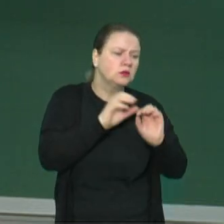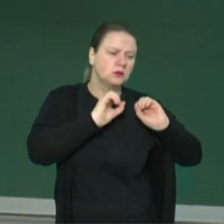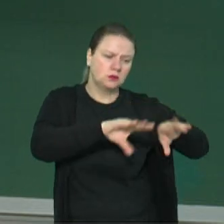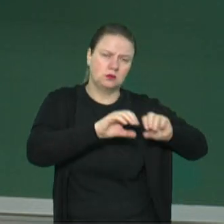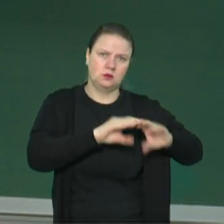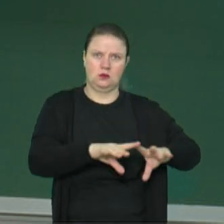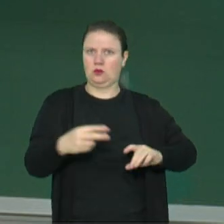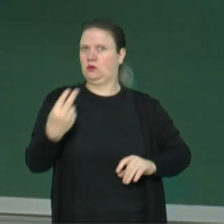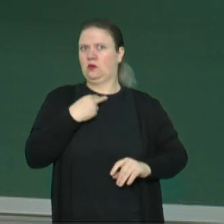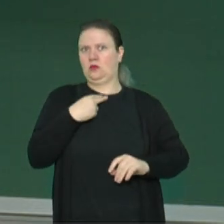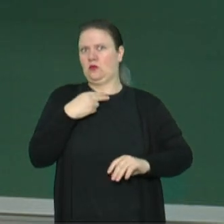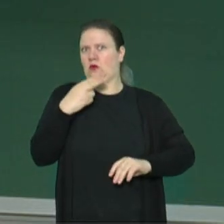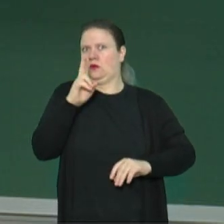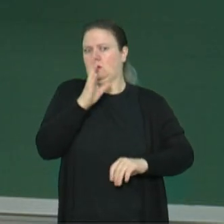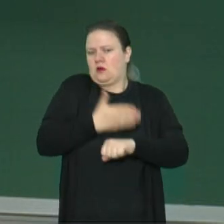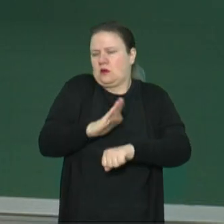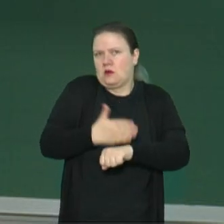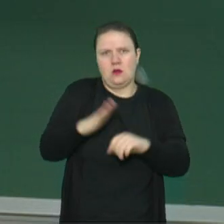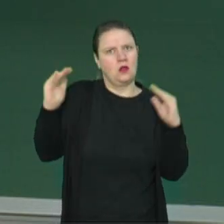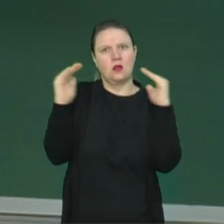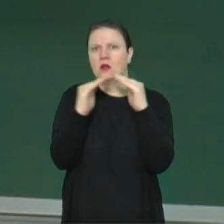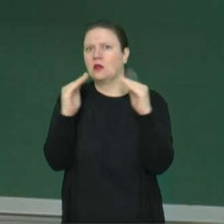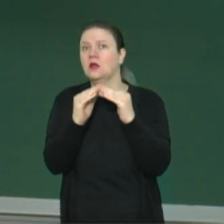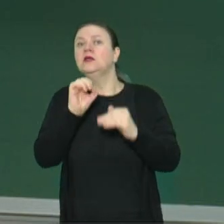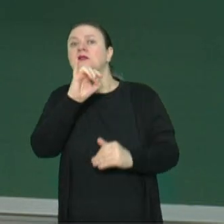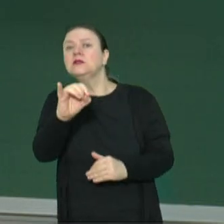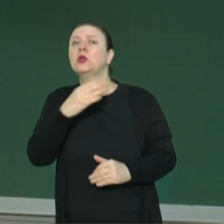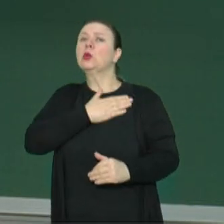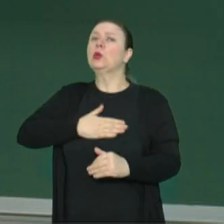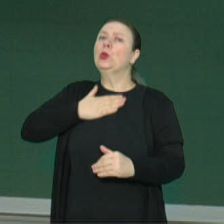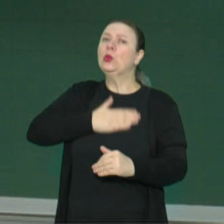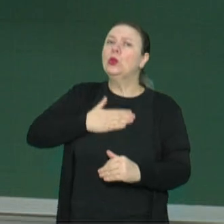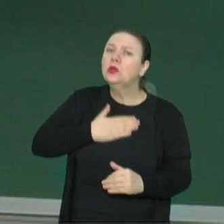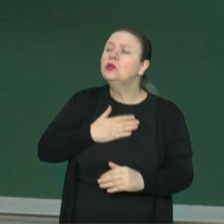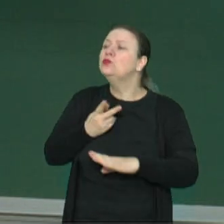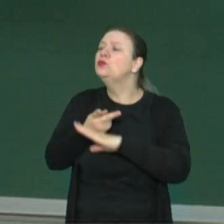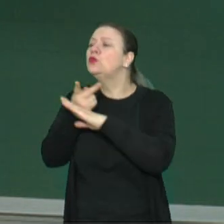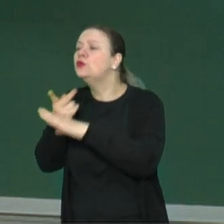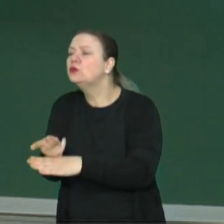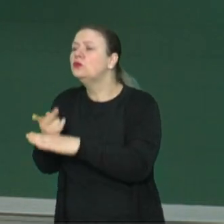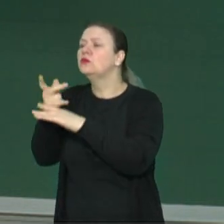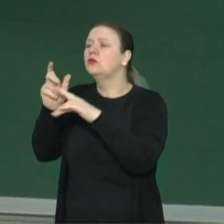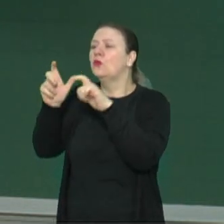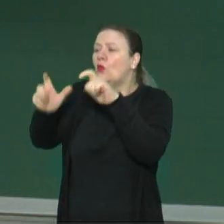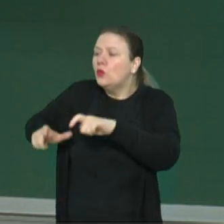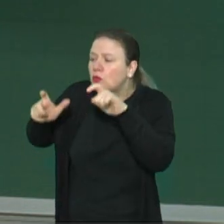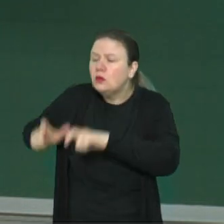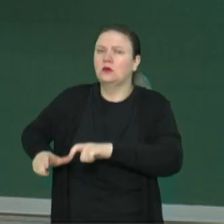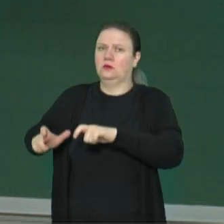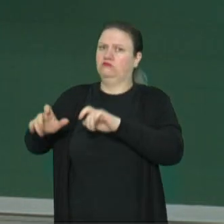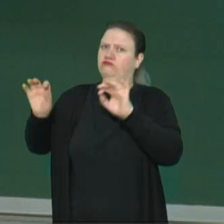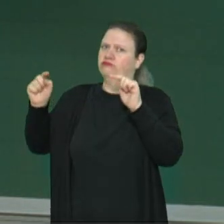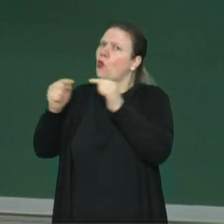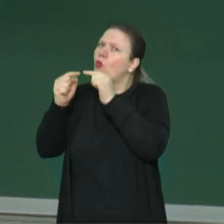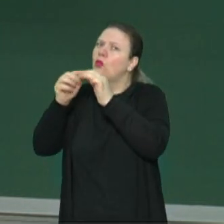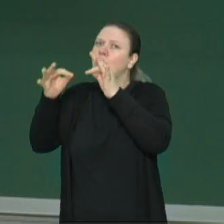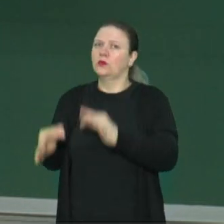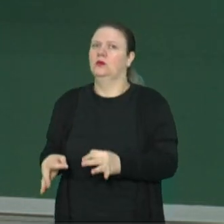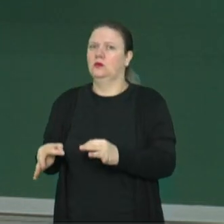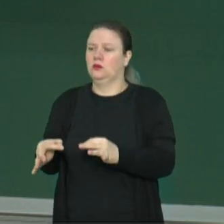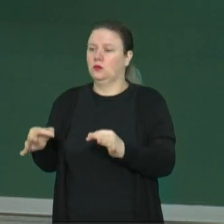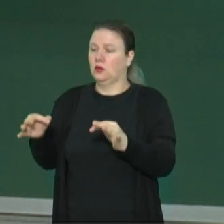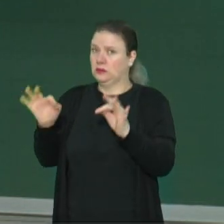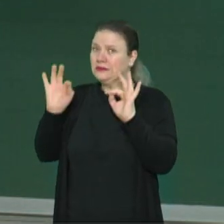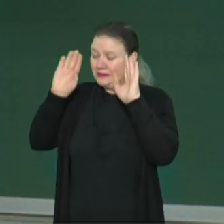ser realizados em casa. Então se você gostou, vê aí, procura a opção de estar praticando essa atividade, mas em